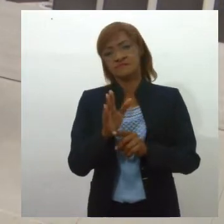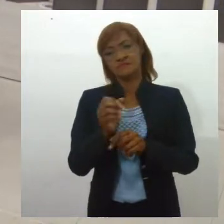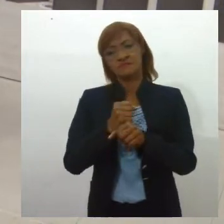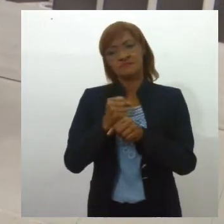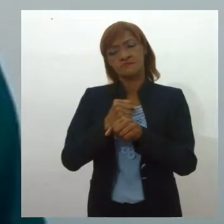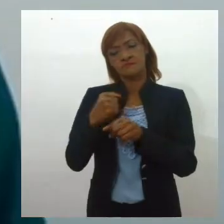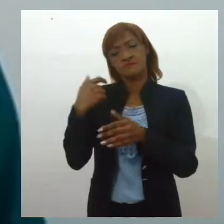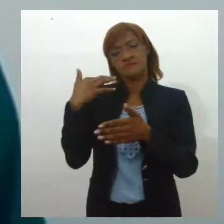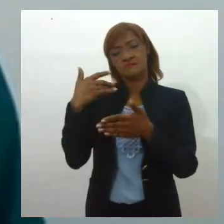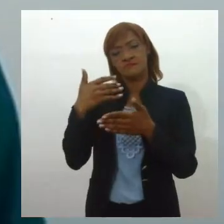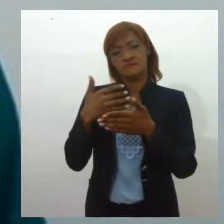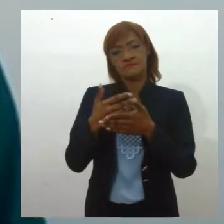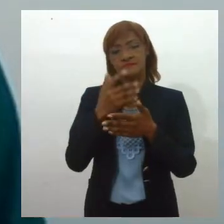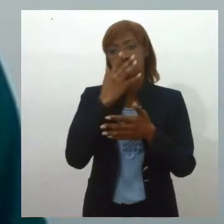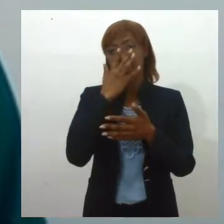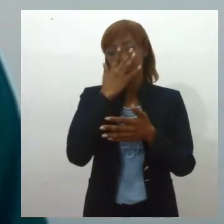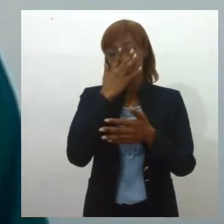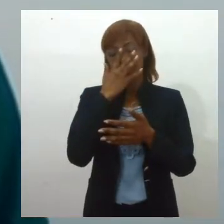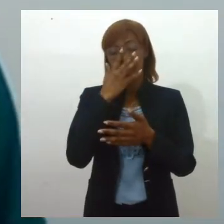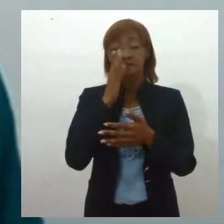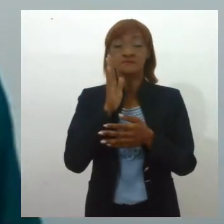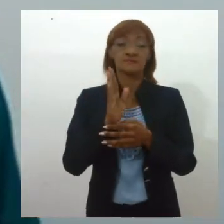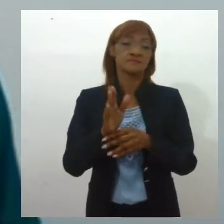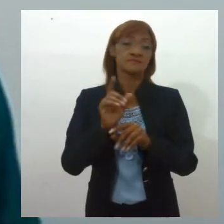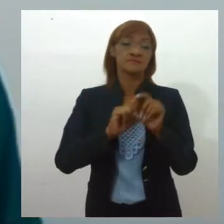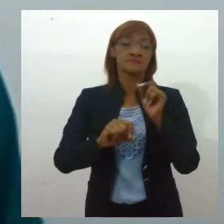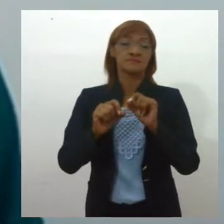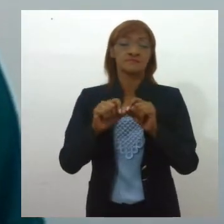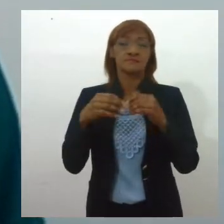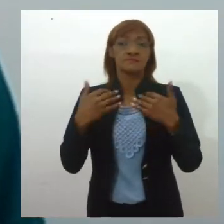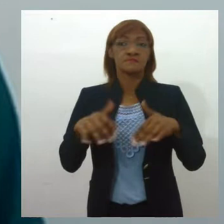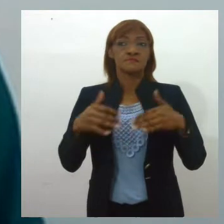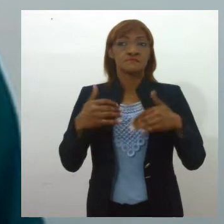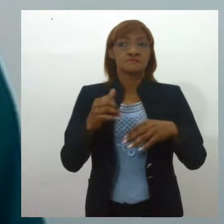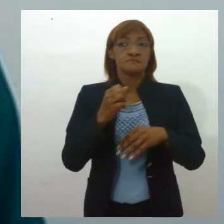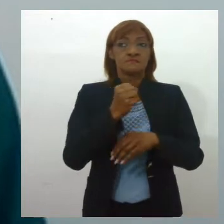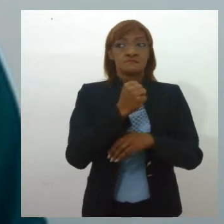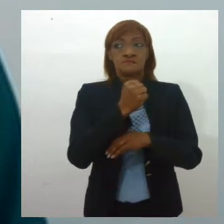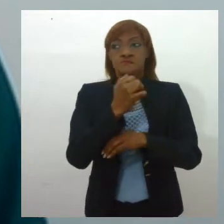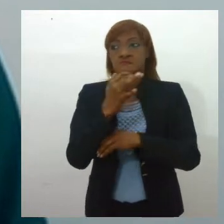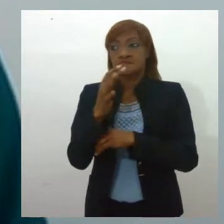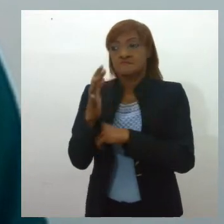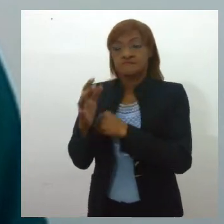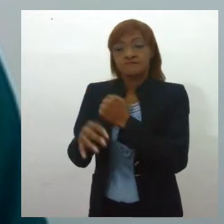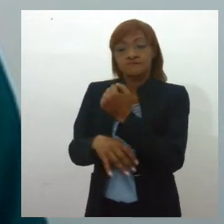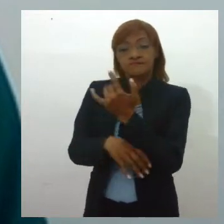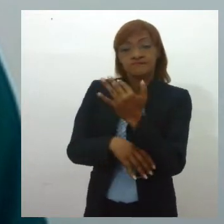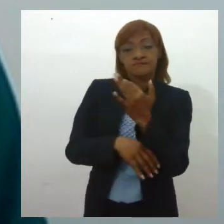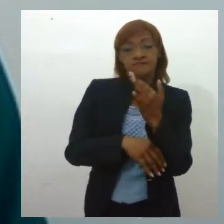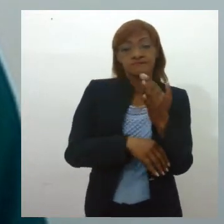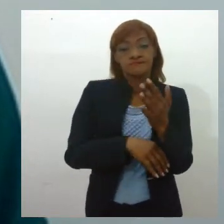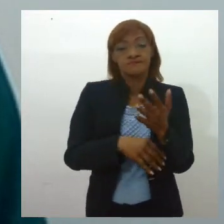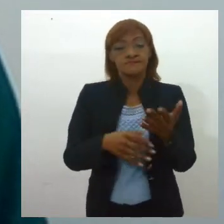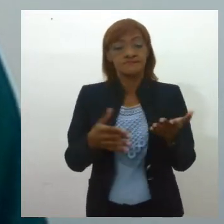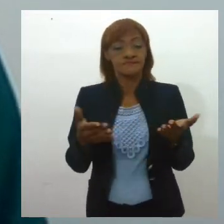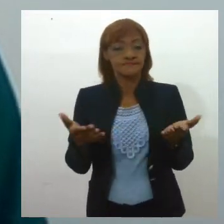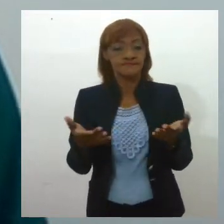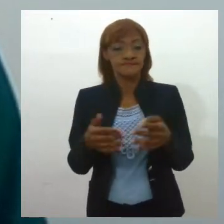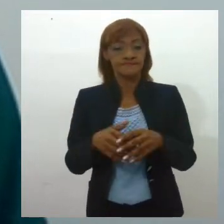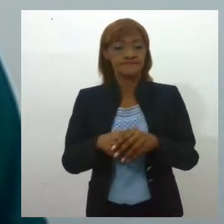talvez até séculos, explorou demais o meio ambiente, né? Um excesso. E o meio ambiente não é uma